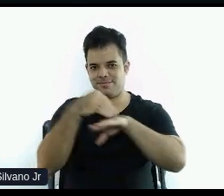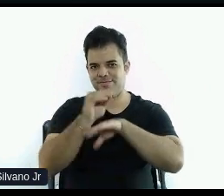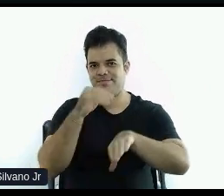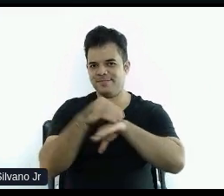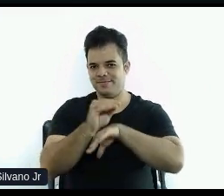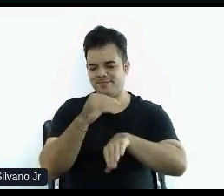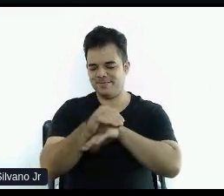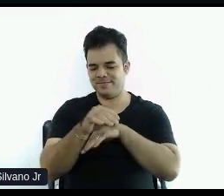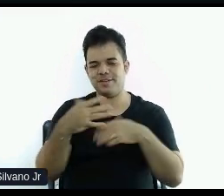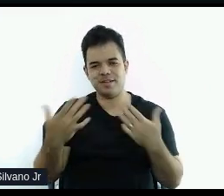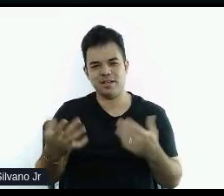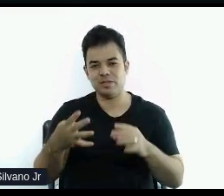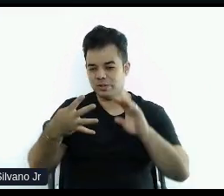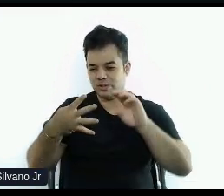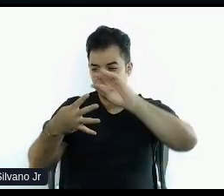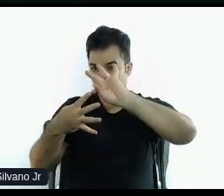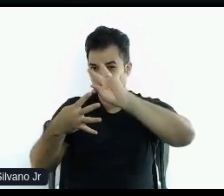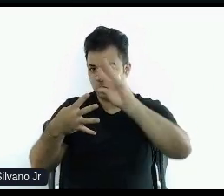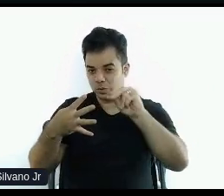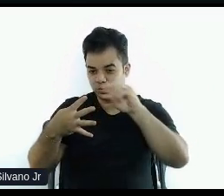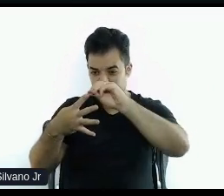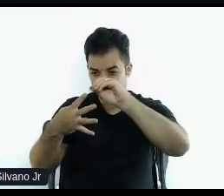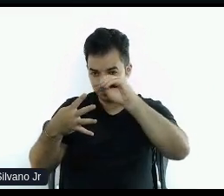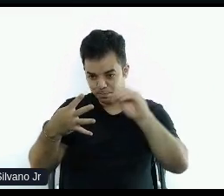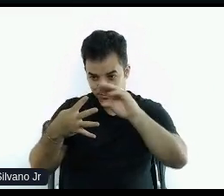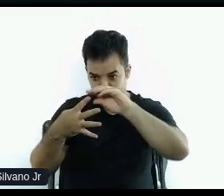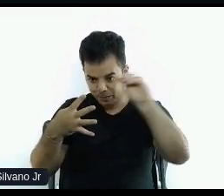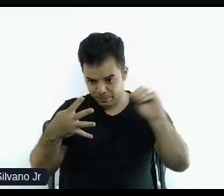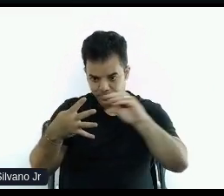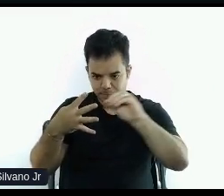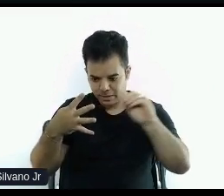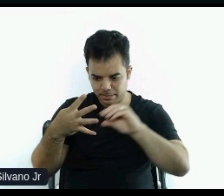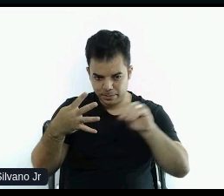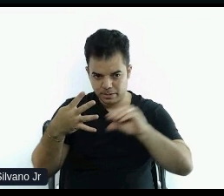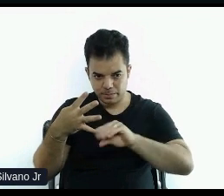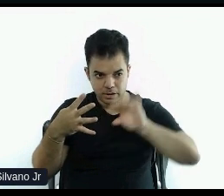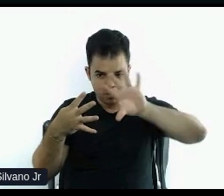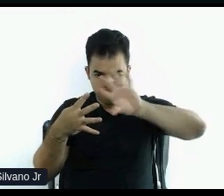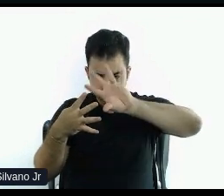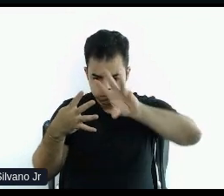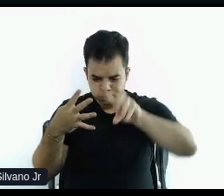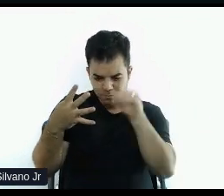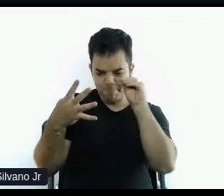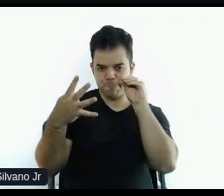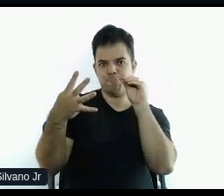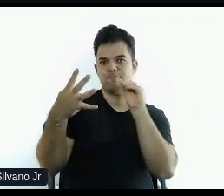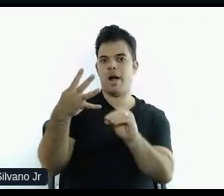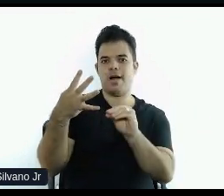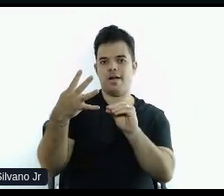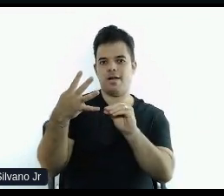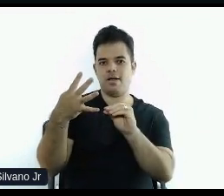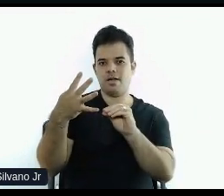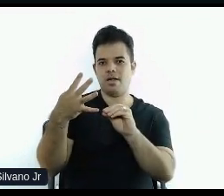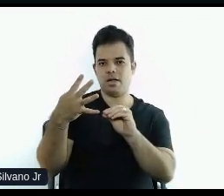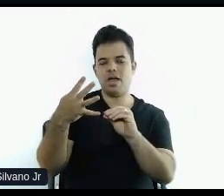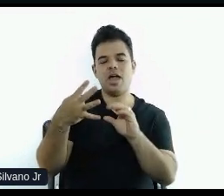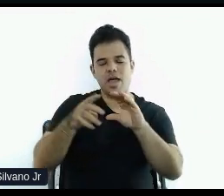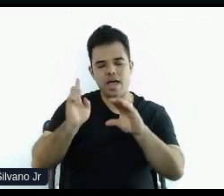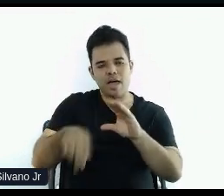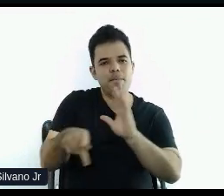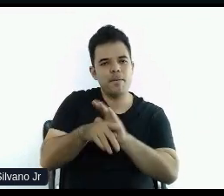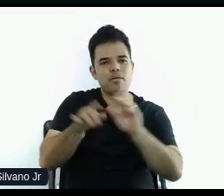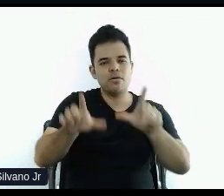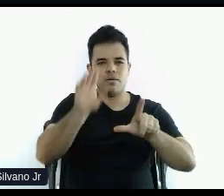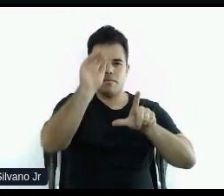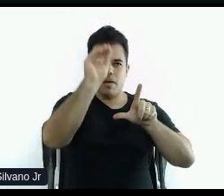quando a gente vai pegar todos os dados produzidos durante a validação e análise e vai fazer uma compilação. Parece que é um